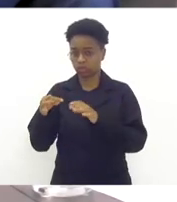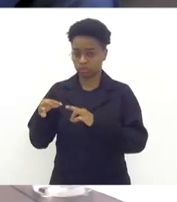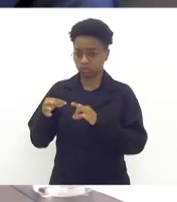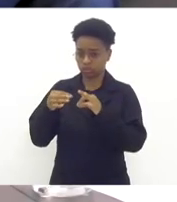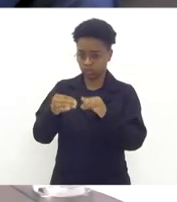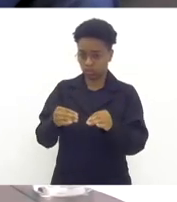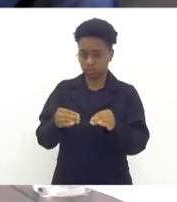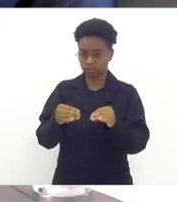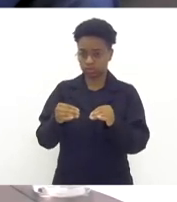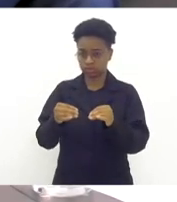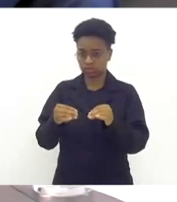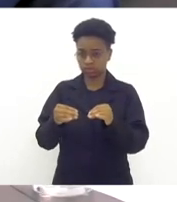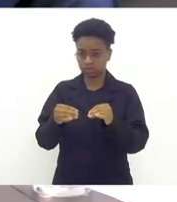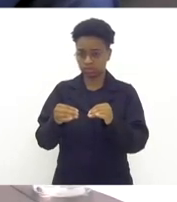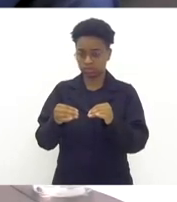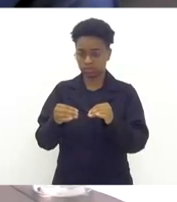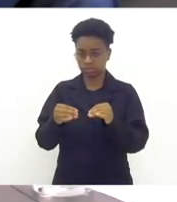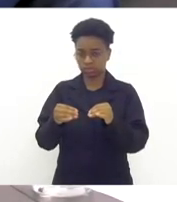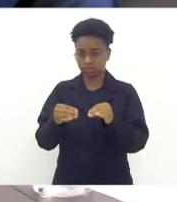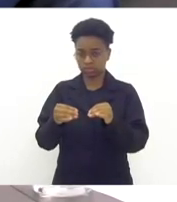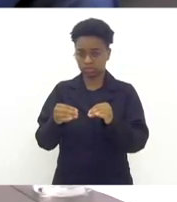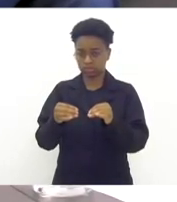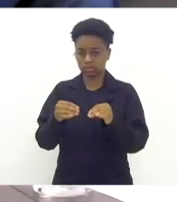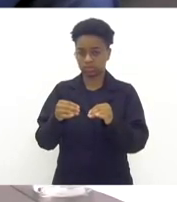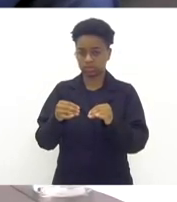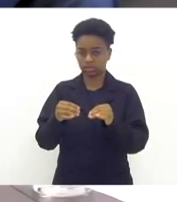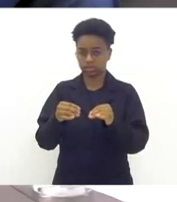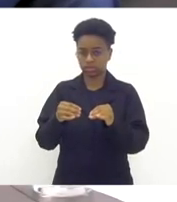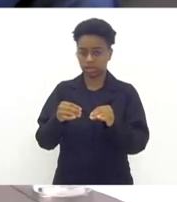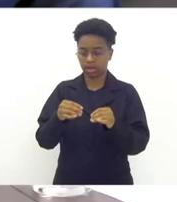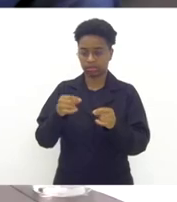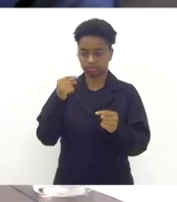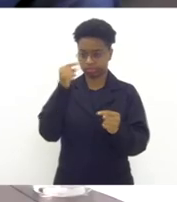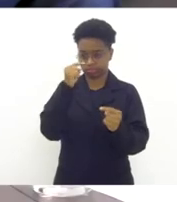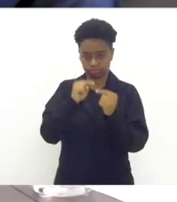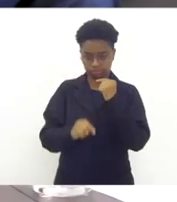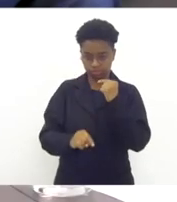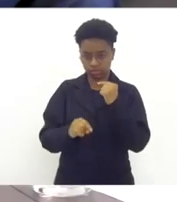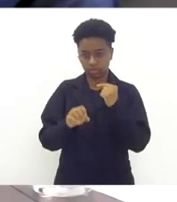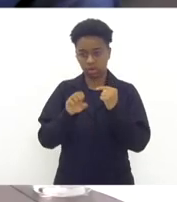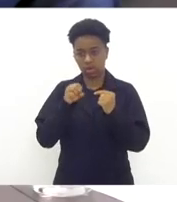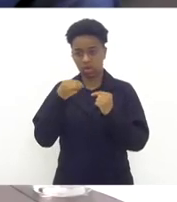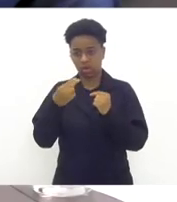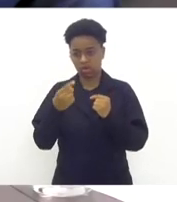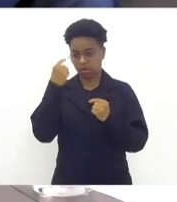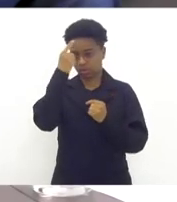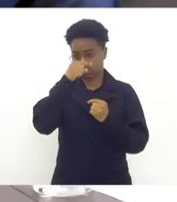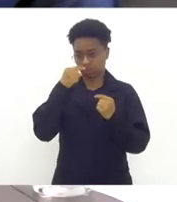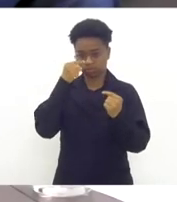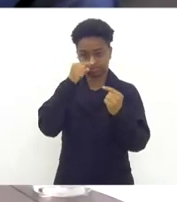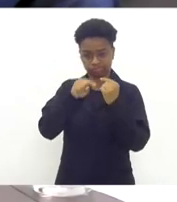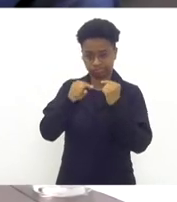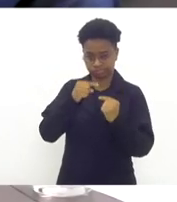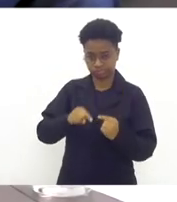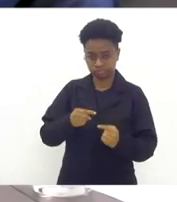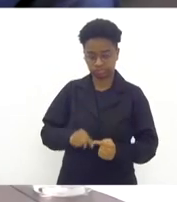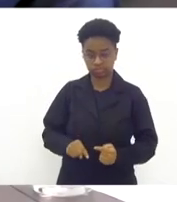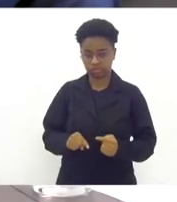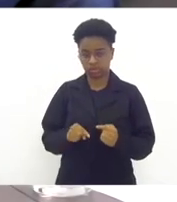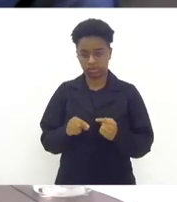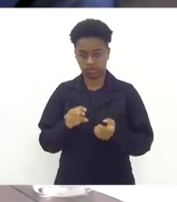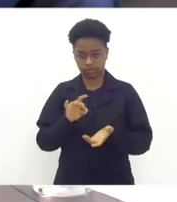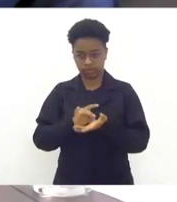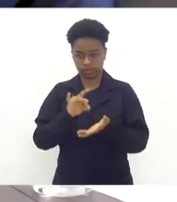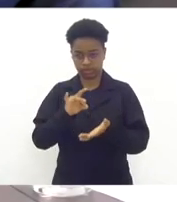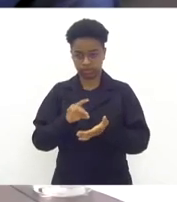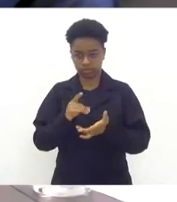casos, são injustos, os reconhecimentos são inválidos, não condizem com a verdade